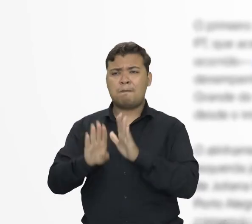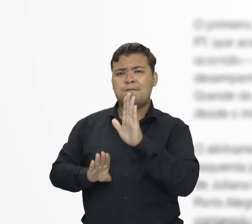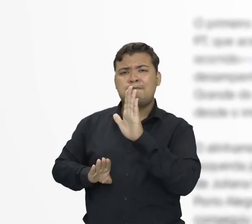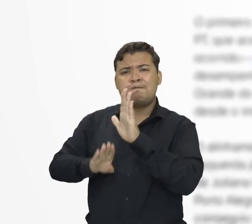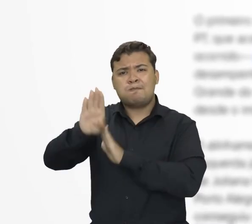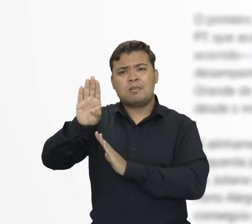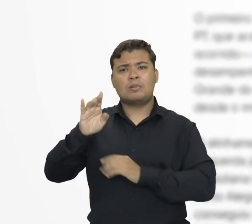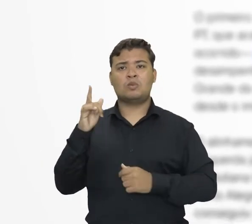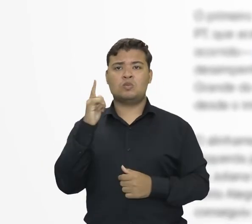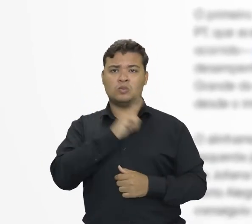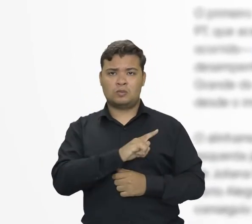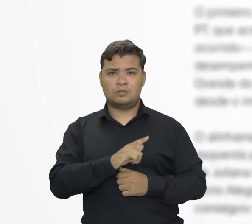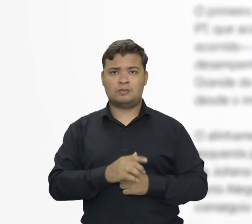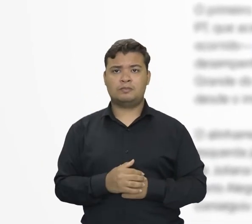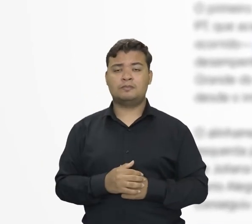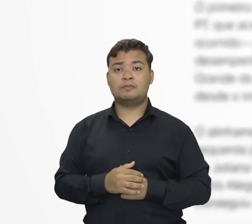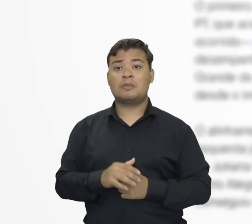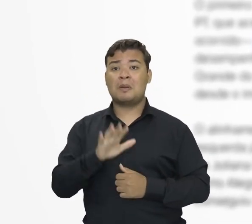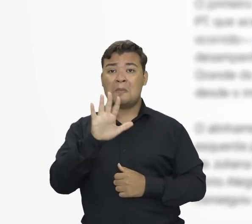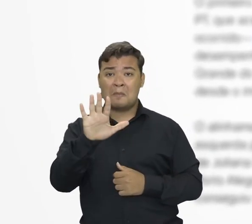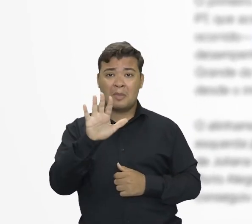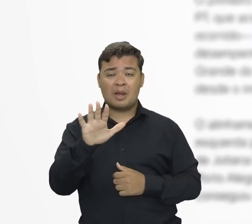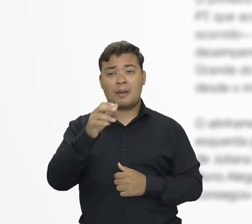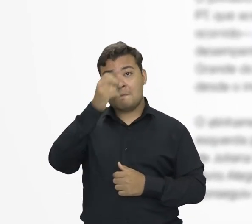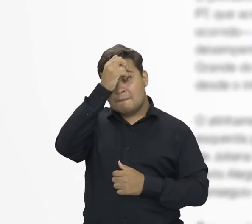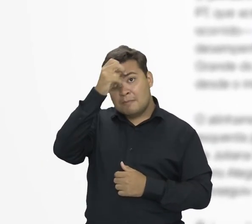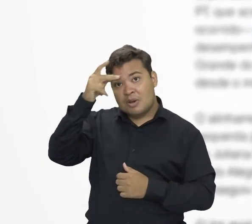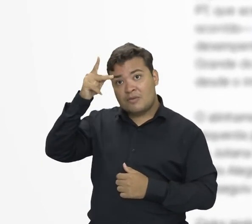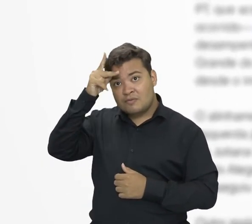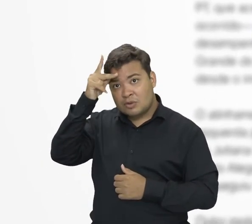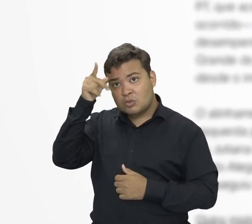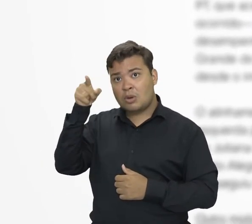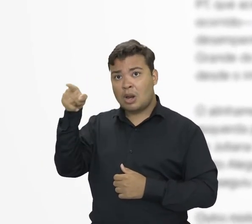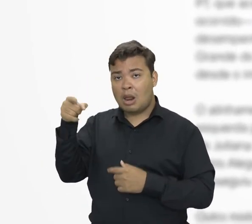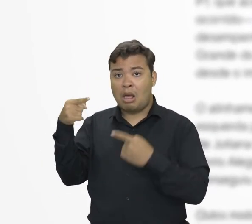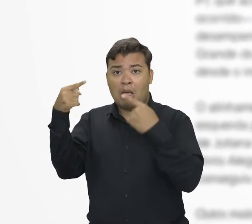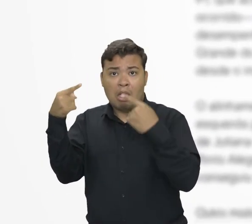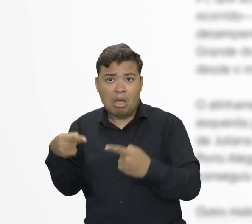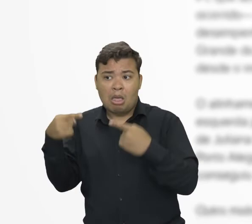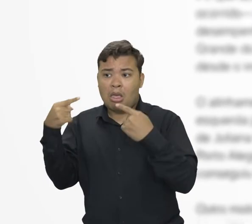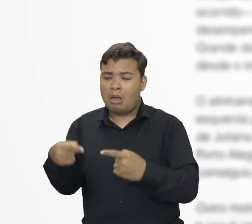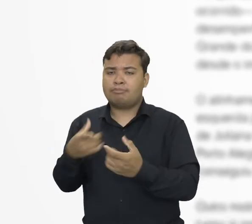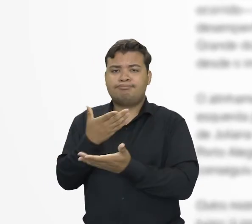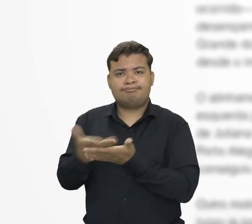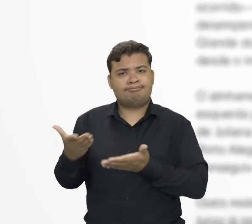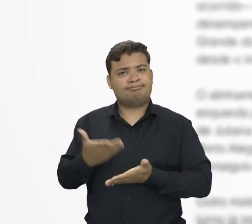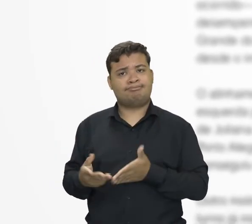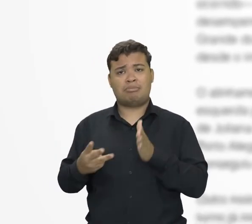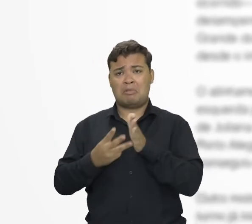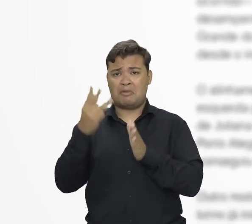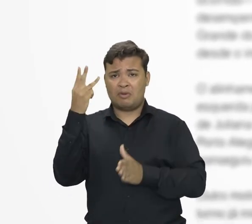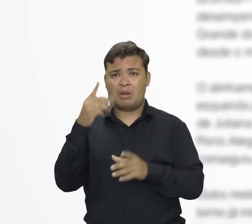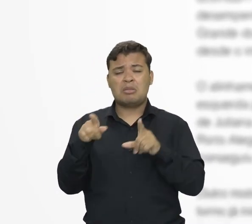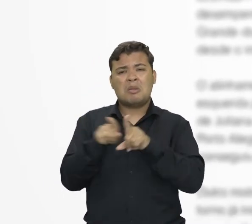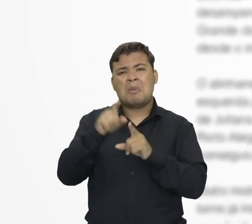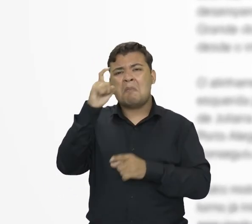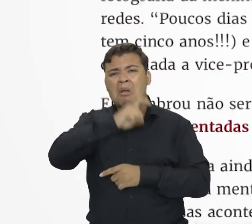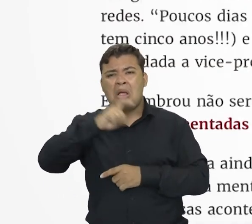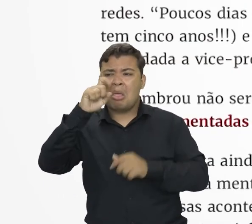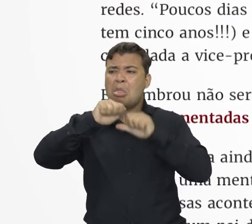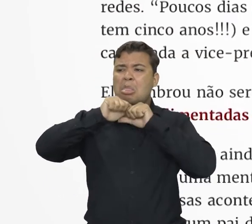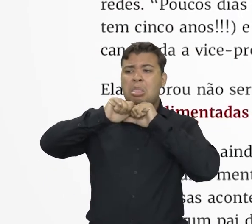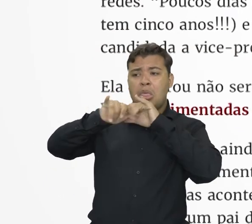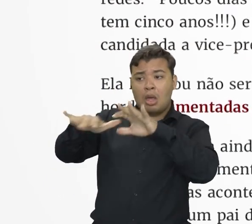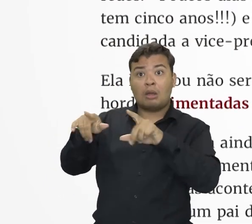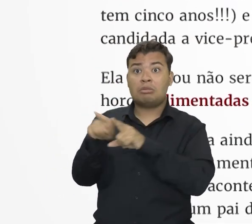entanto, perdeu 3 vezes a disputa para a prefeitura da capital gaúcha. Além disso, foi alvo de notícias falsas